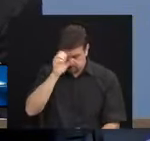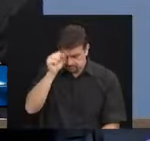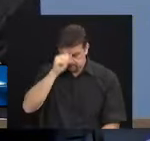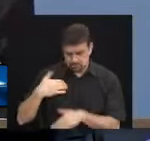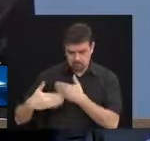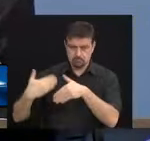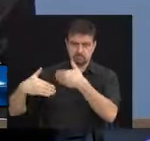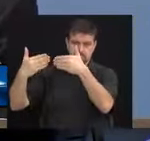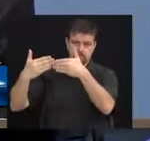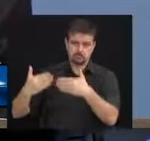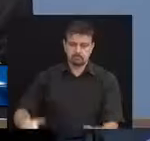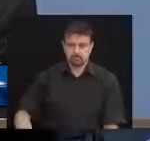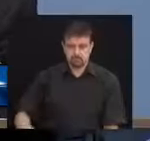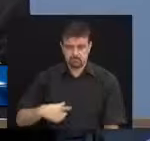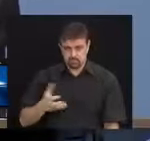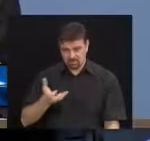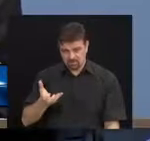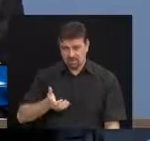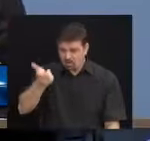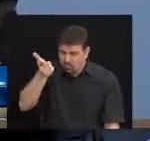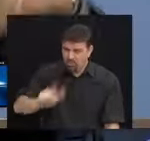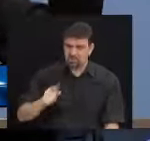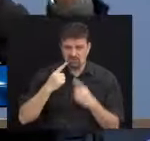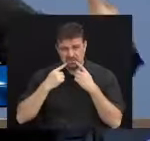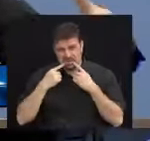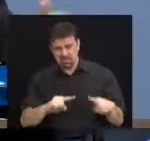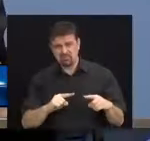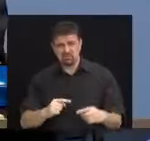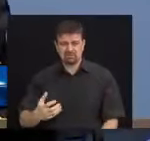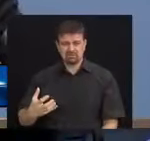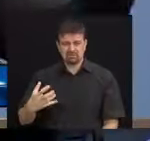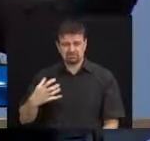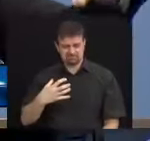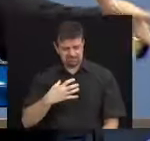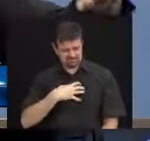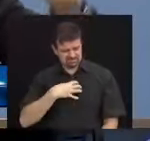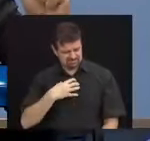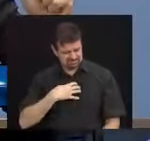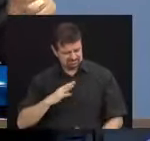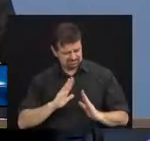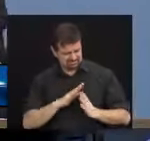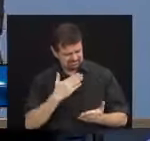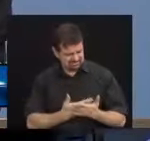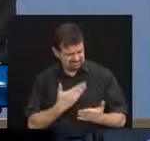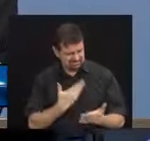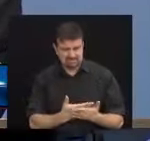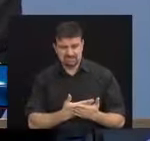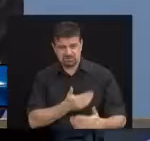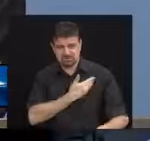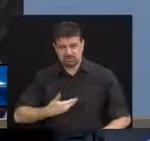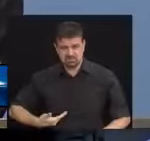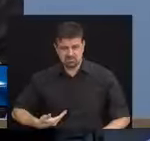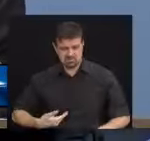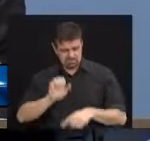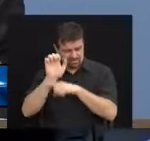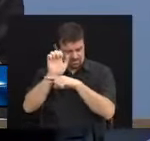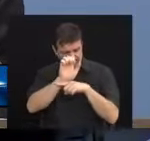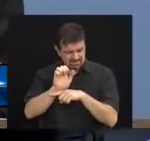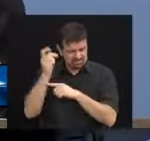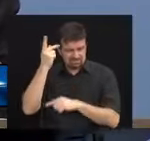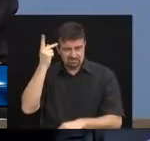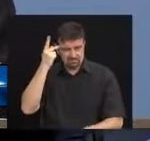senhores vereadores, repudiar a maneira decadente que o ensino público estadual está